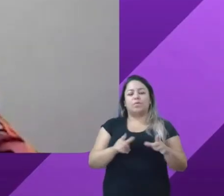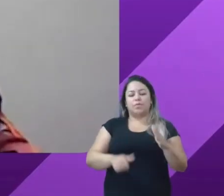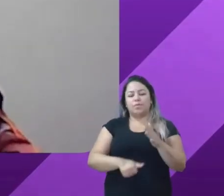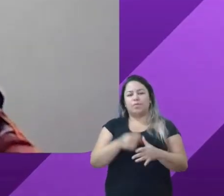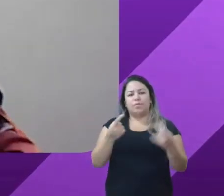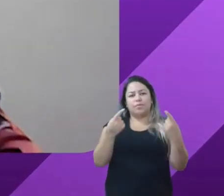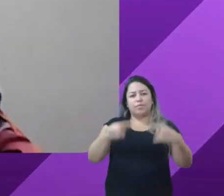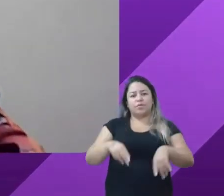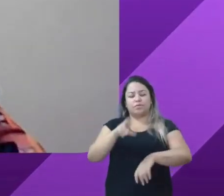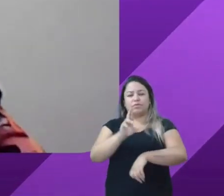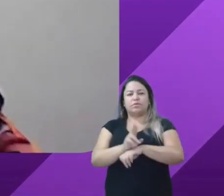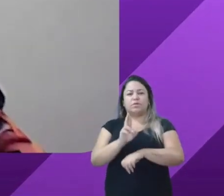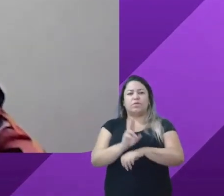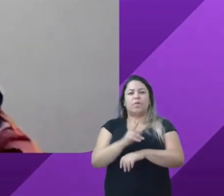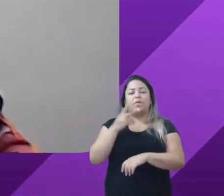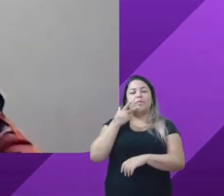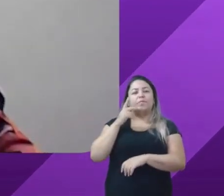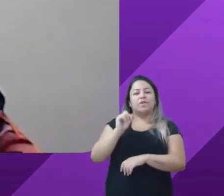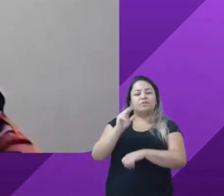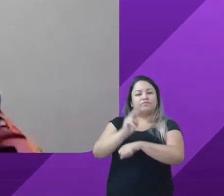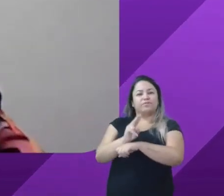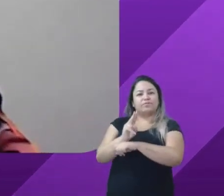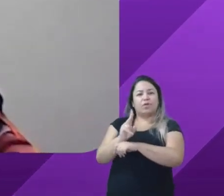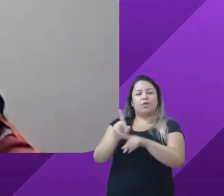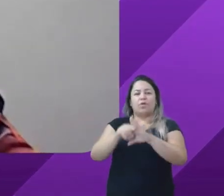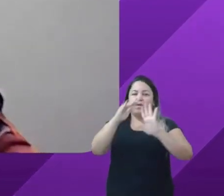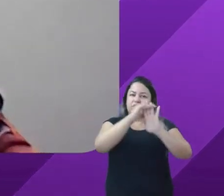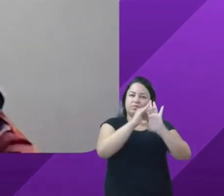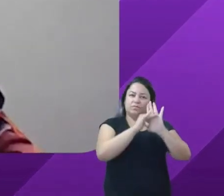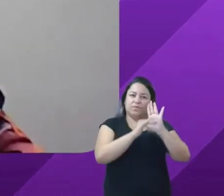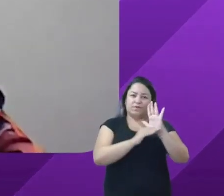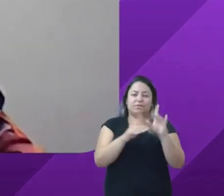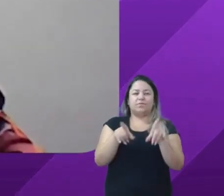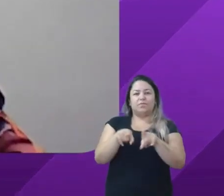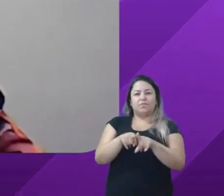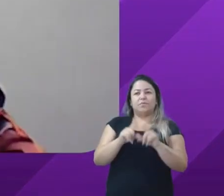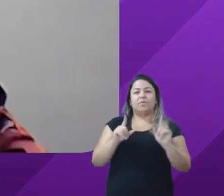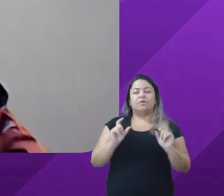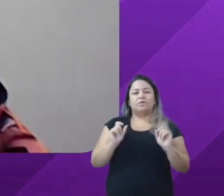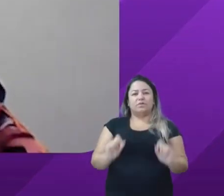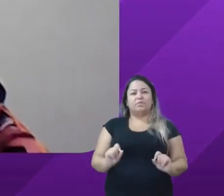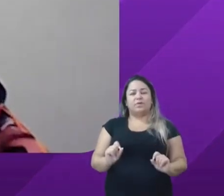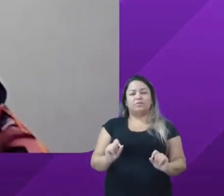de creches, na saúde aí interfere diretamente nos programas, né?